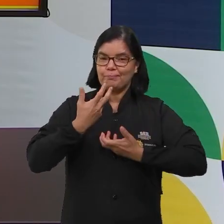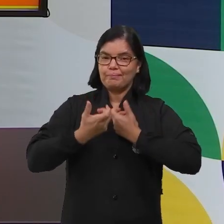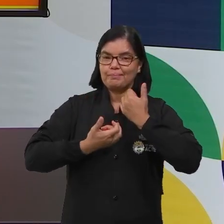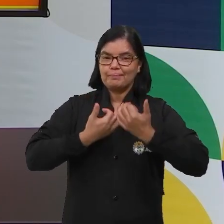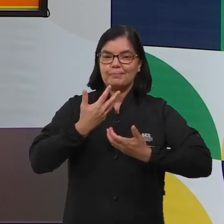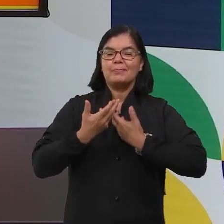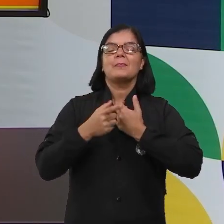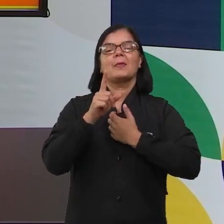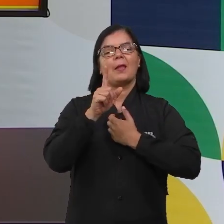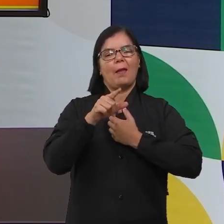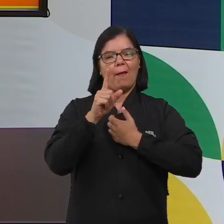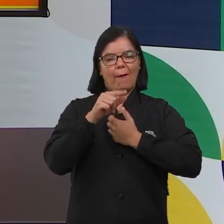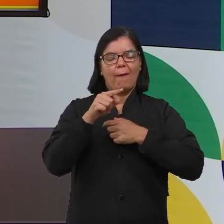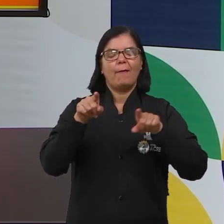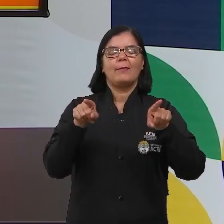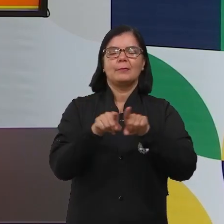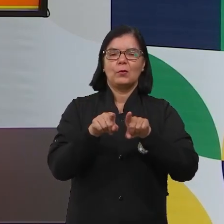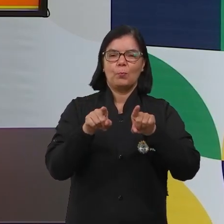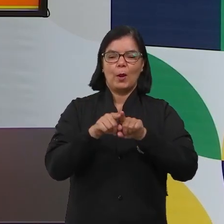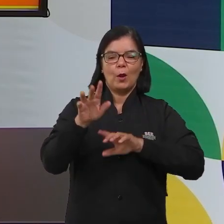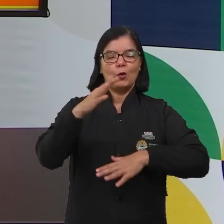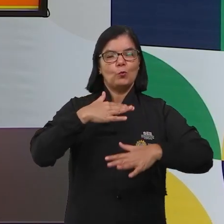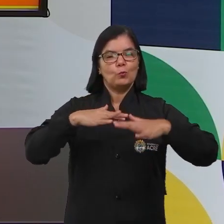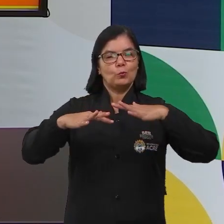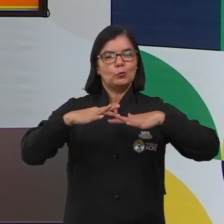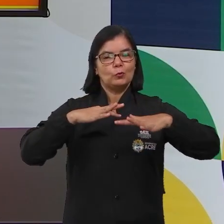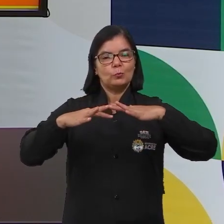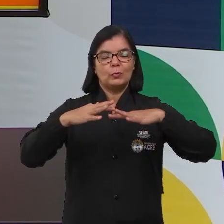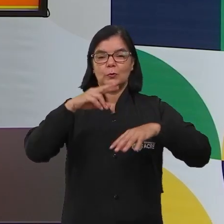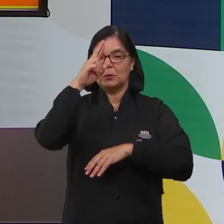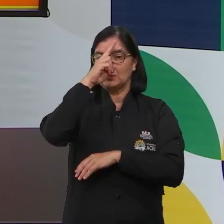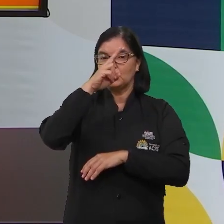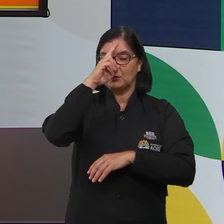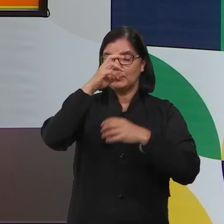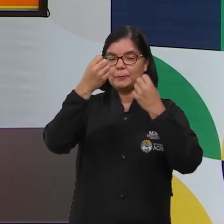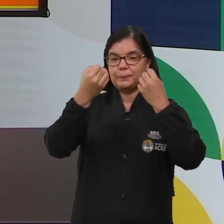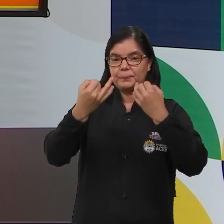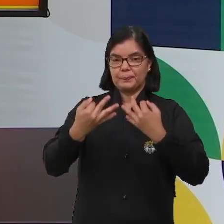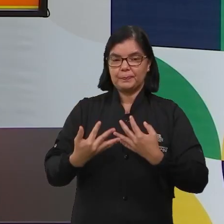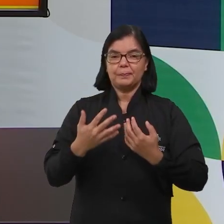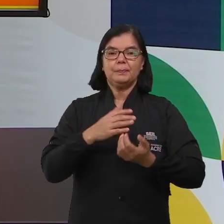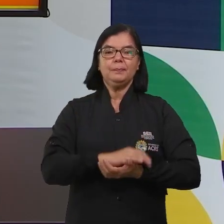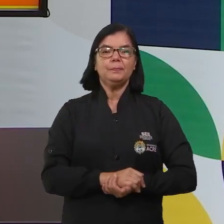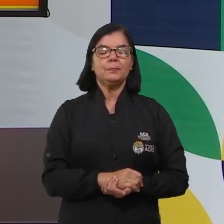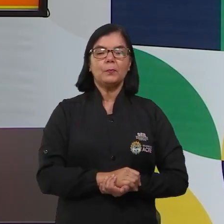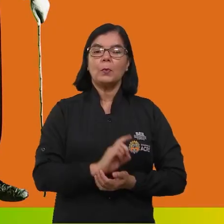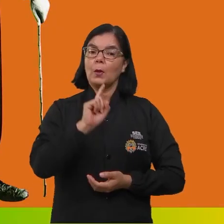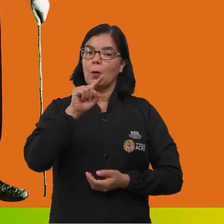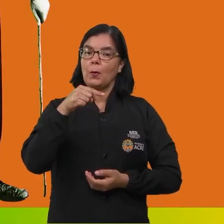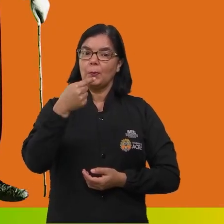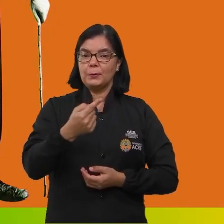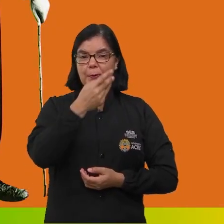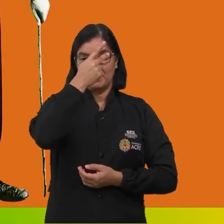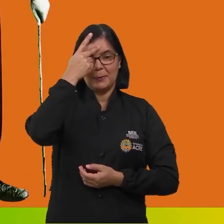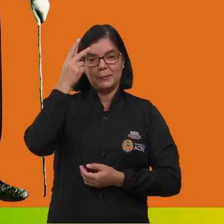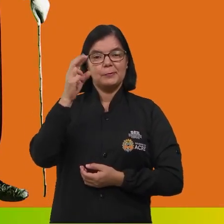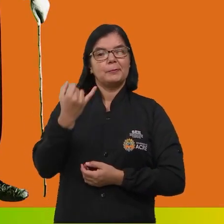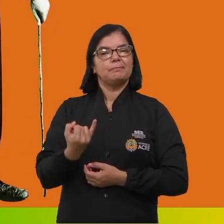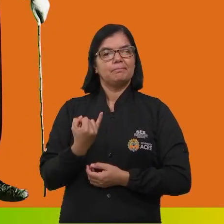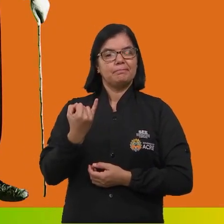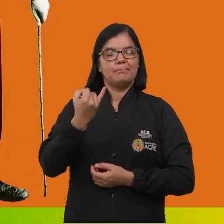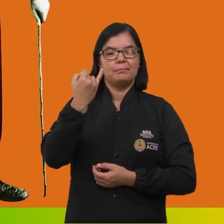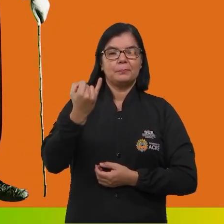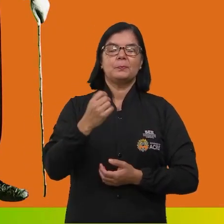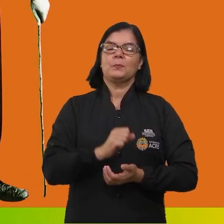ou seja, ela que guia ali os movimentos e a história que está sendo contada. Outro grande mestre da